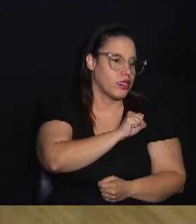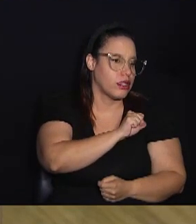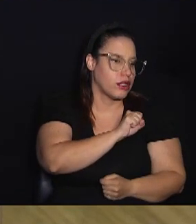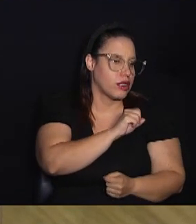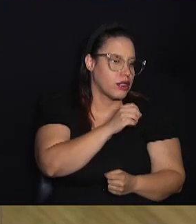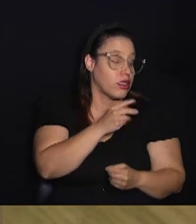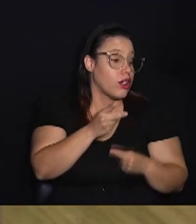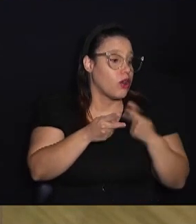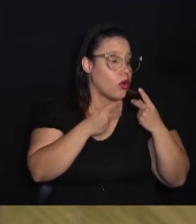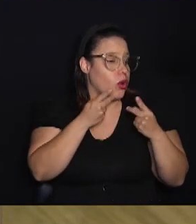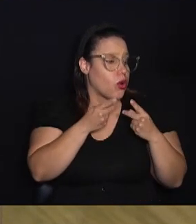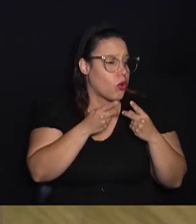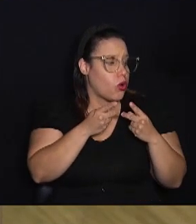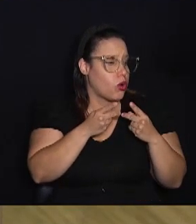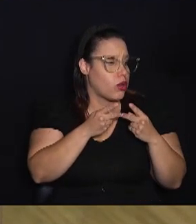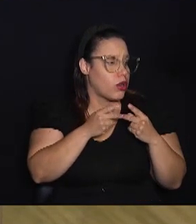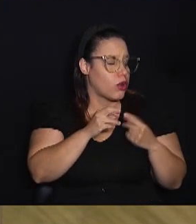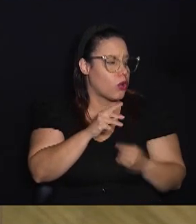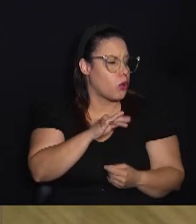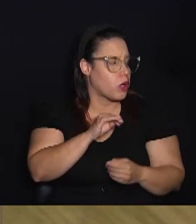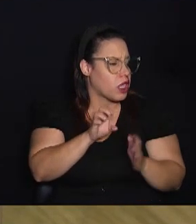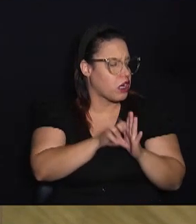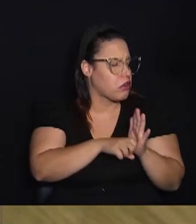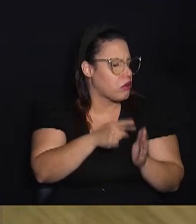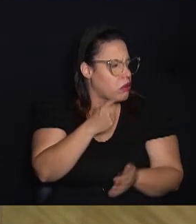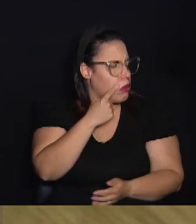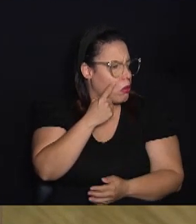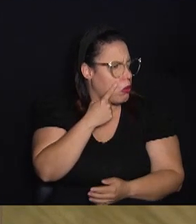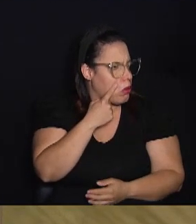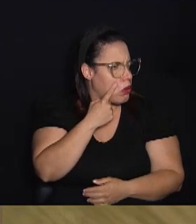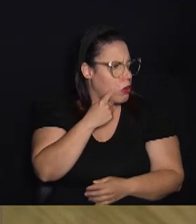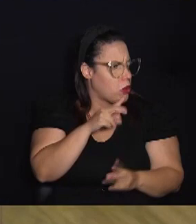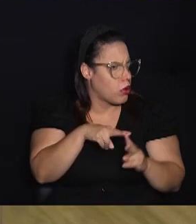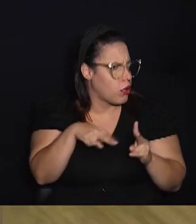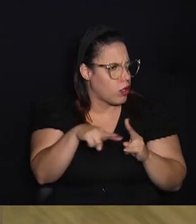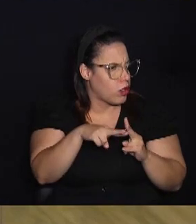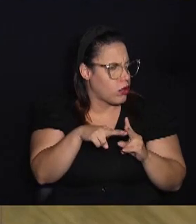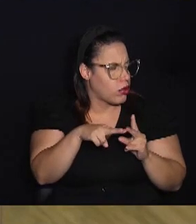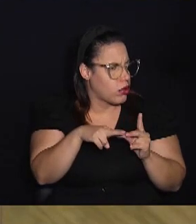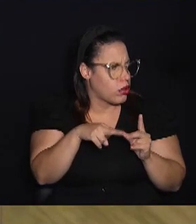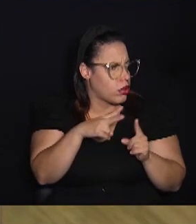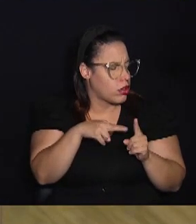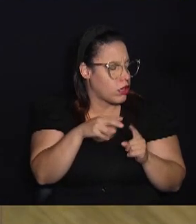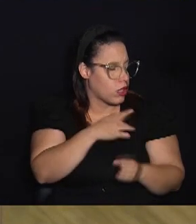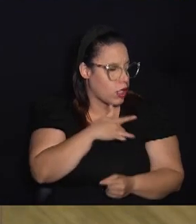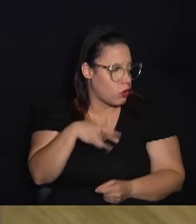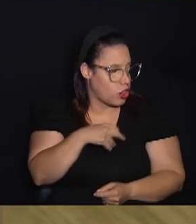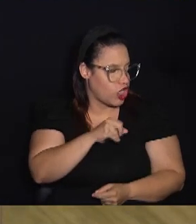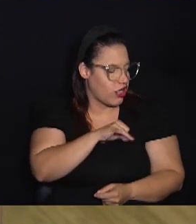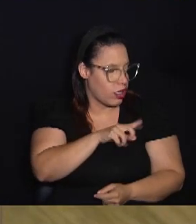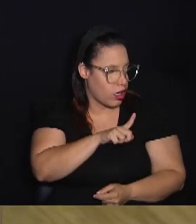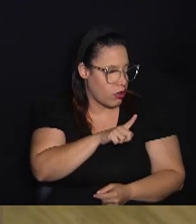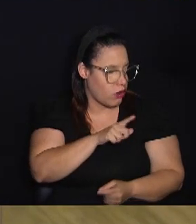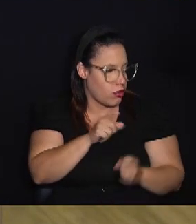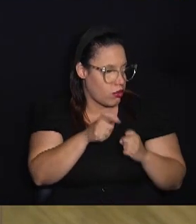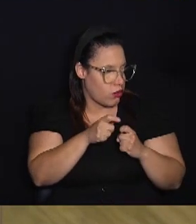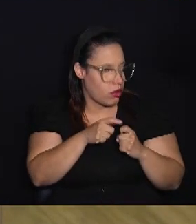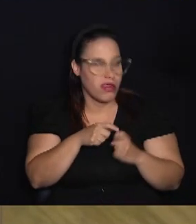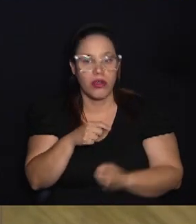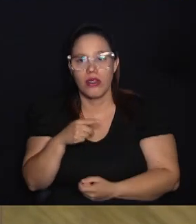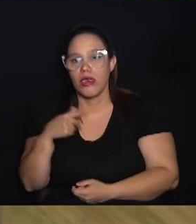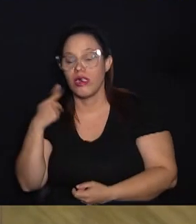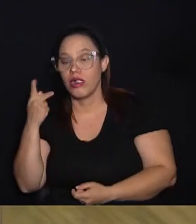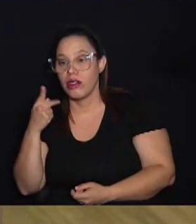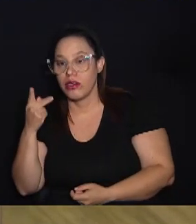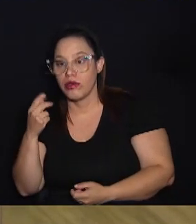o conceito né E a sua visão sobre o conceito aí da Saúde integral Doutora eu fiquei pensando no